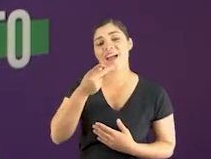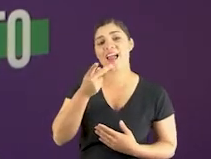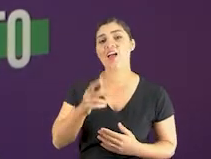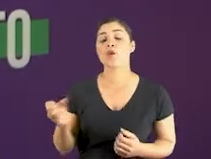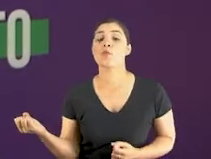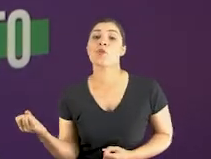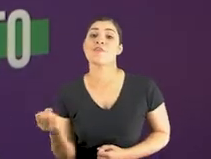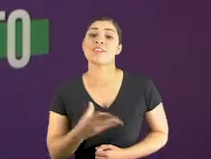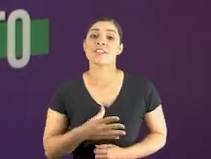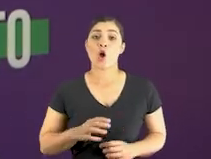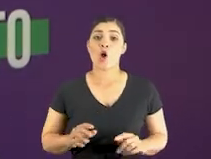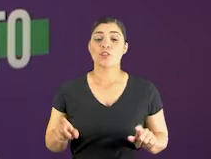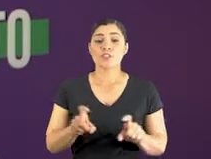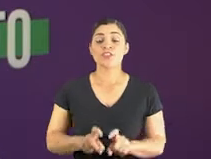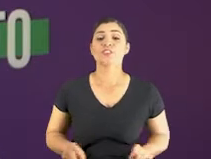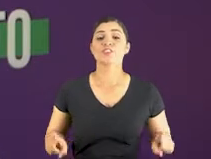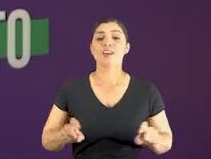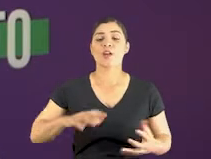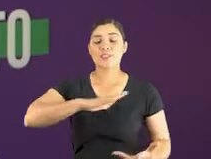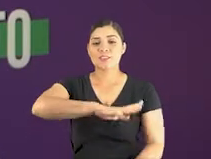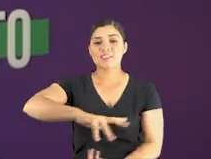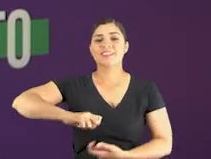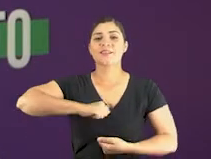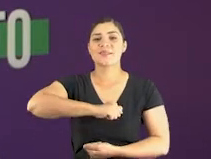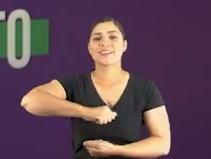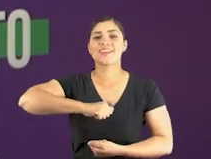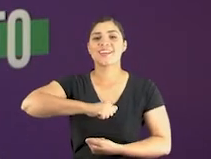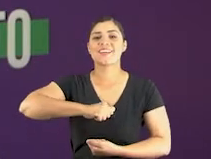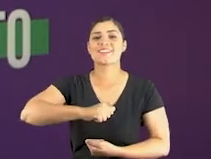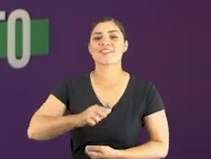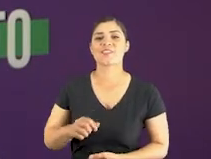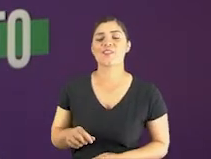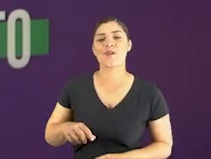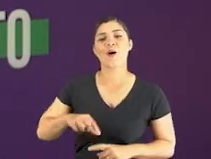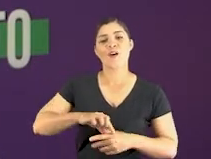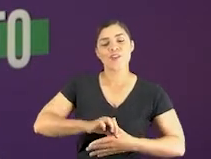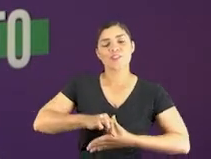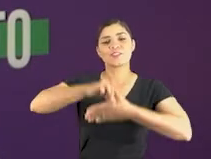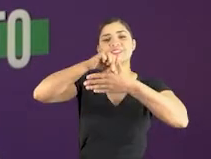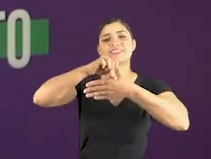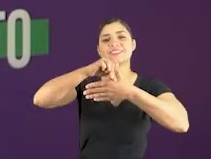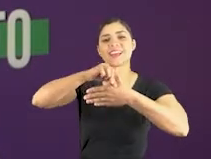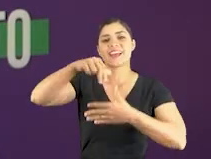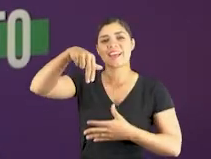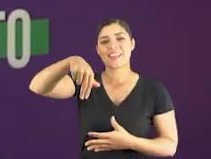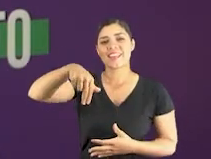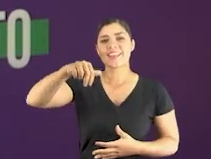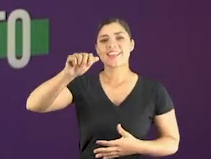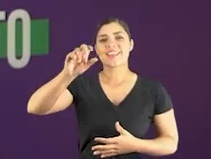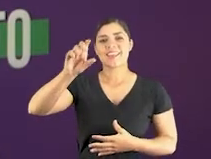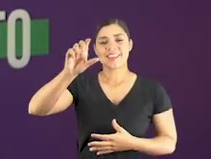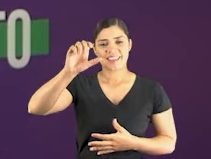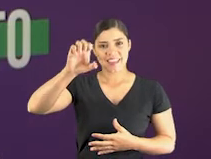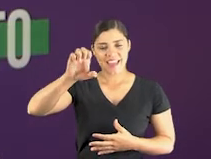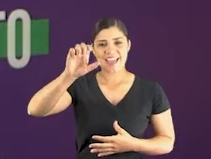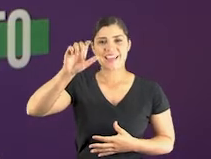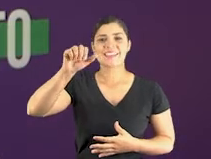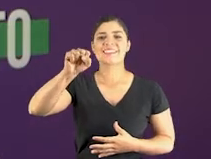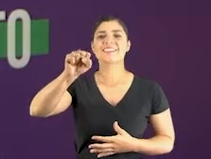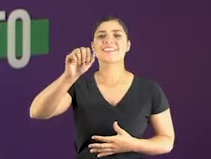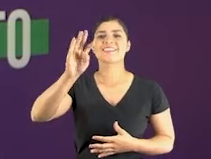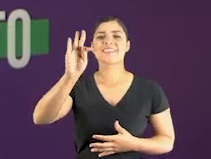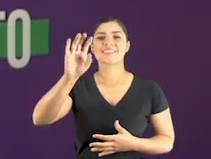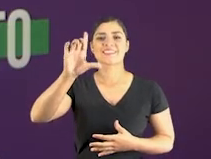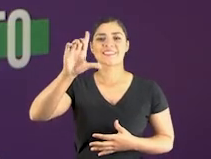de falar sobre inovação digital e sustentabilidade com o senhor da Nestlé Brasil uma das maiores empresas